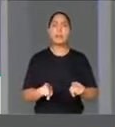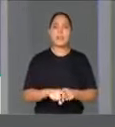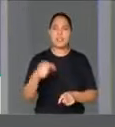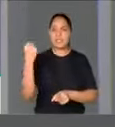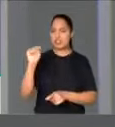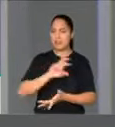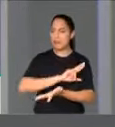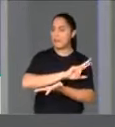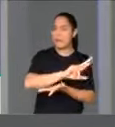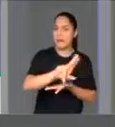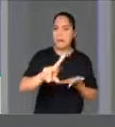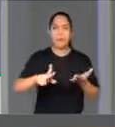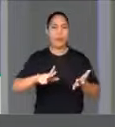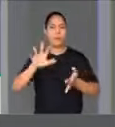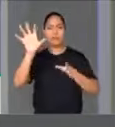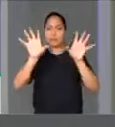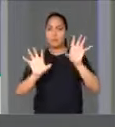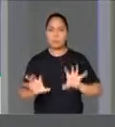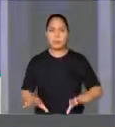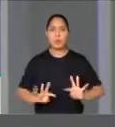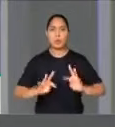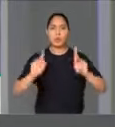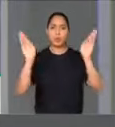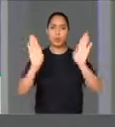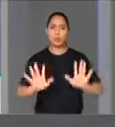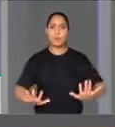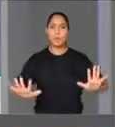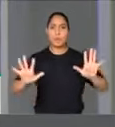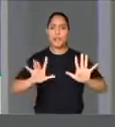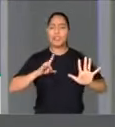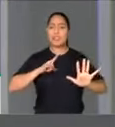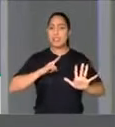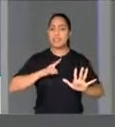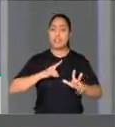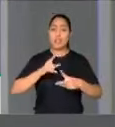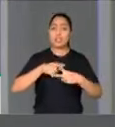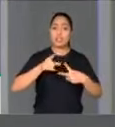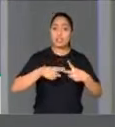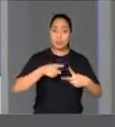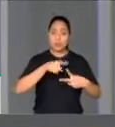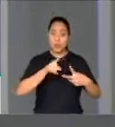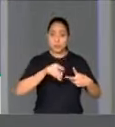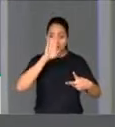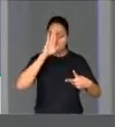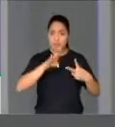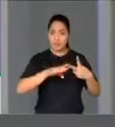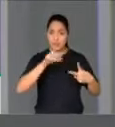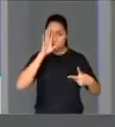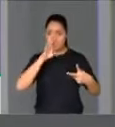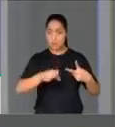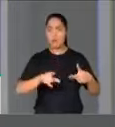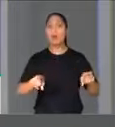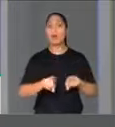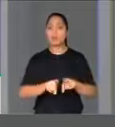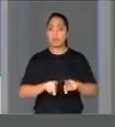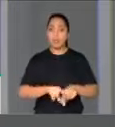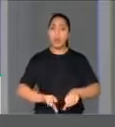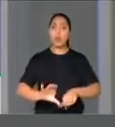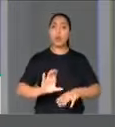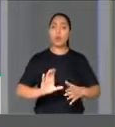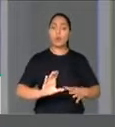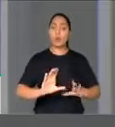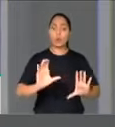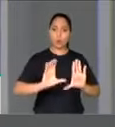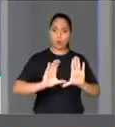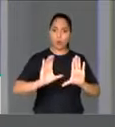e vários grupos no Brasil, mas esses dois grupos desencadearam uma campanha para a retirada da homossexualidade do Código